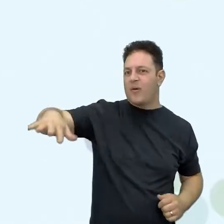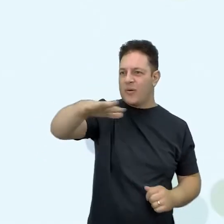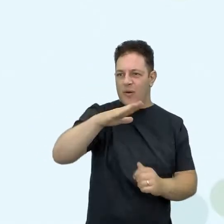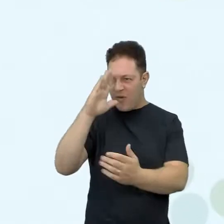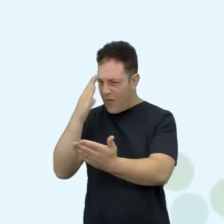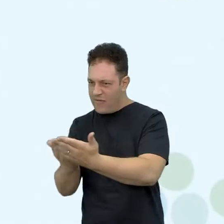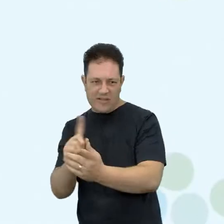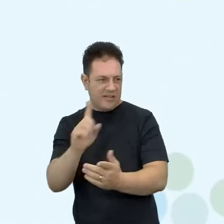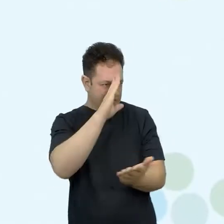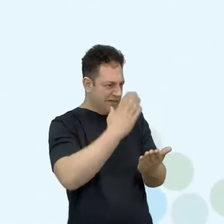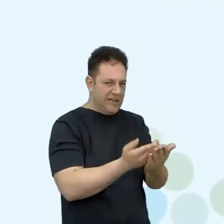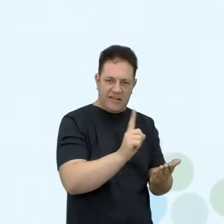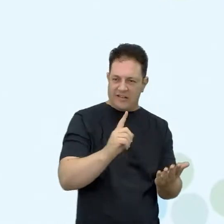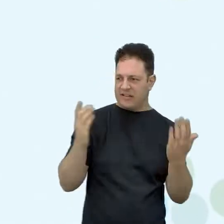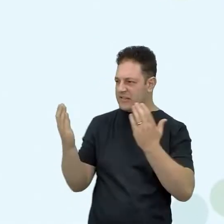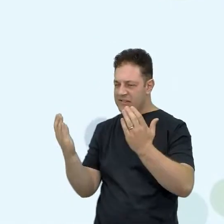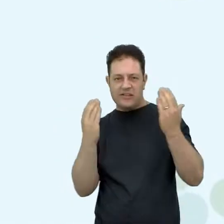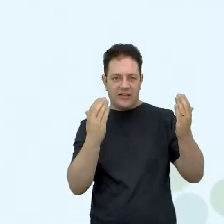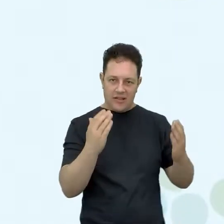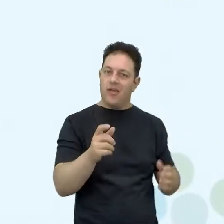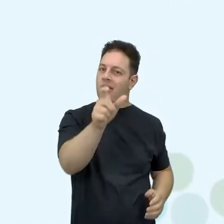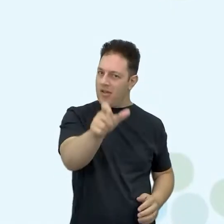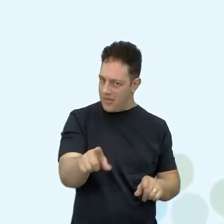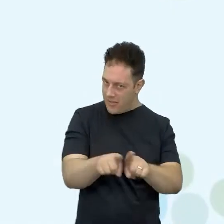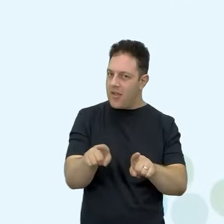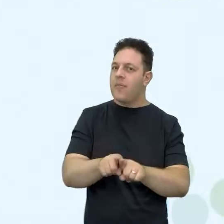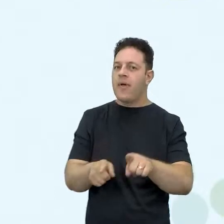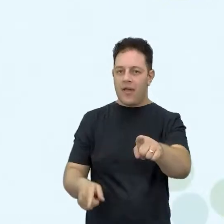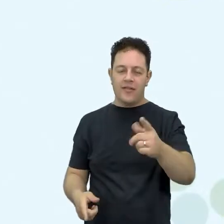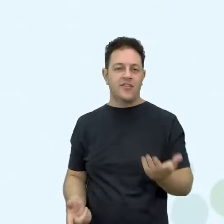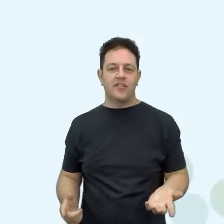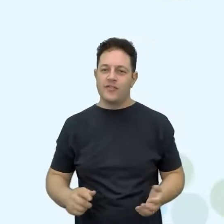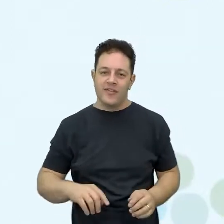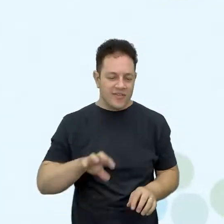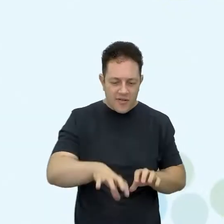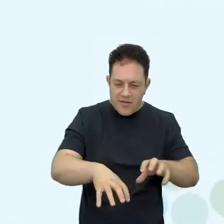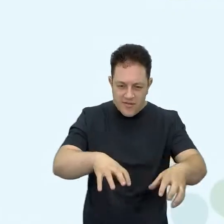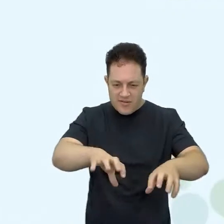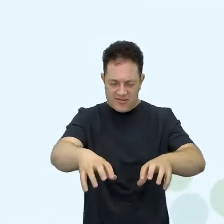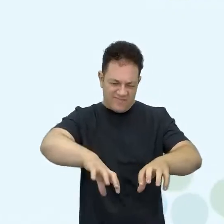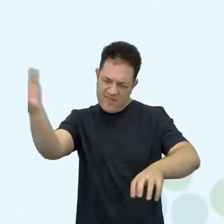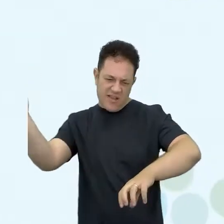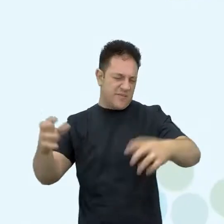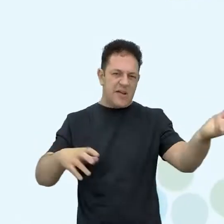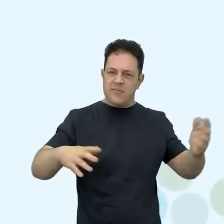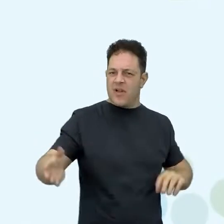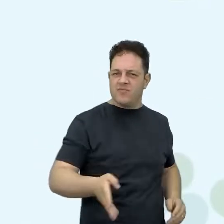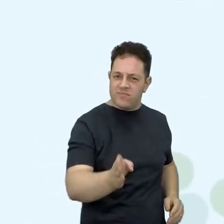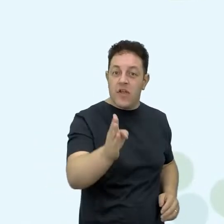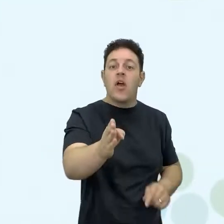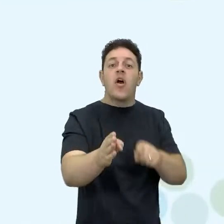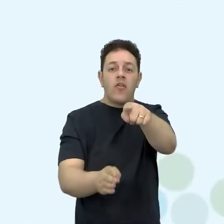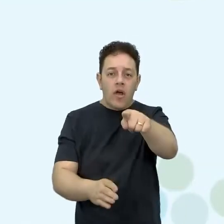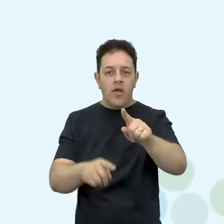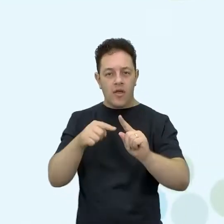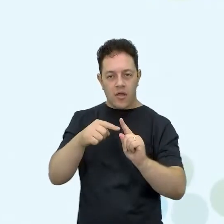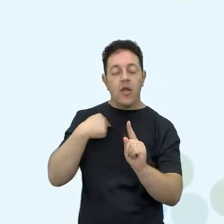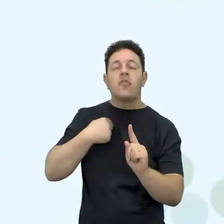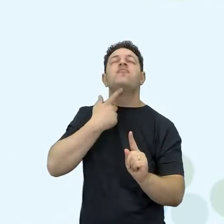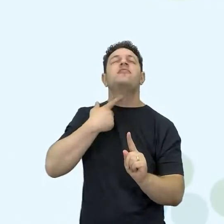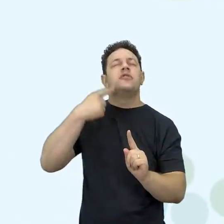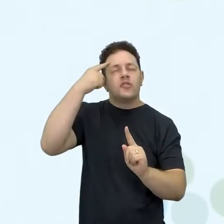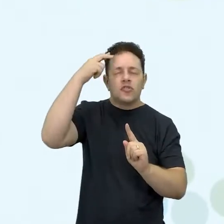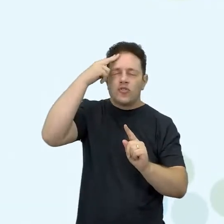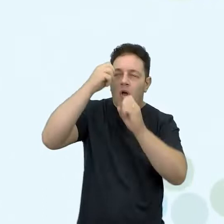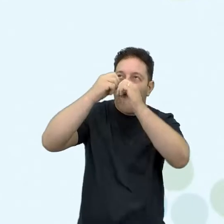nem em você. E os inimigos vêm de graça. É a selva de pedra, eles magos humildes demais. Você é do tamanho do seu sonho. Faz